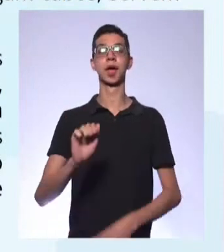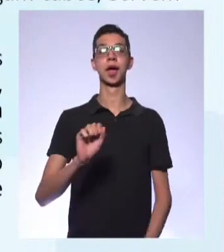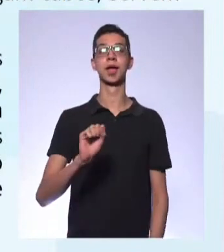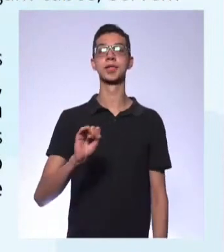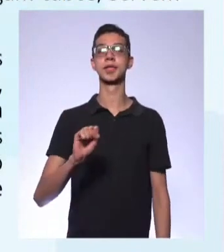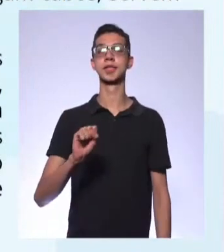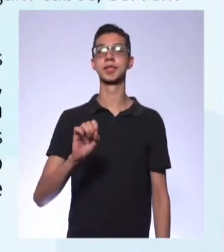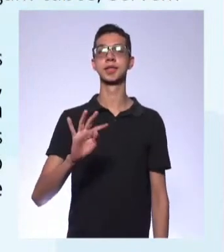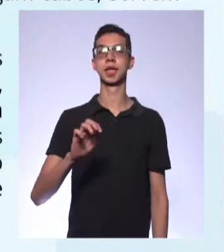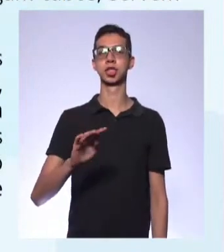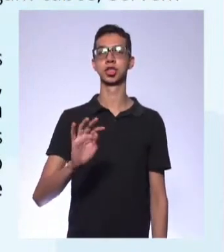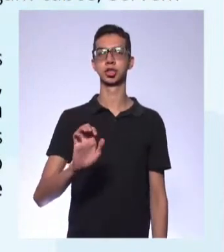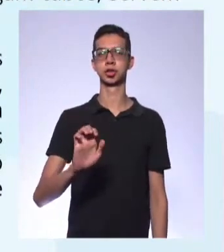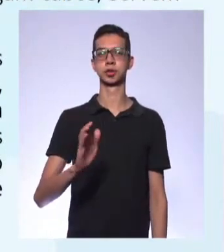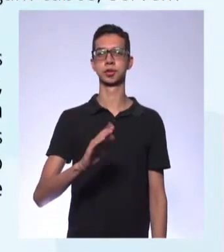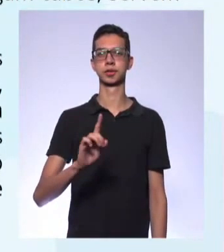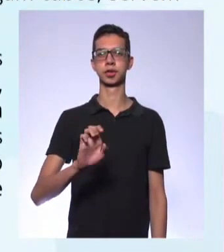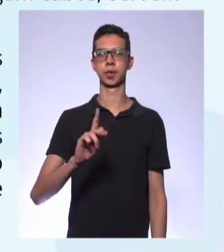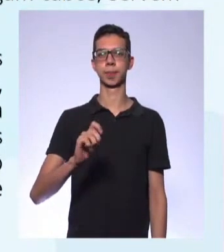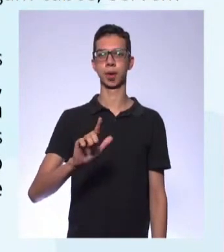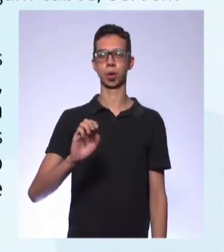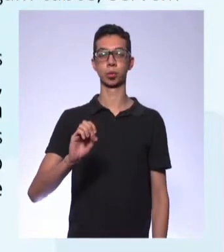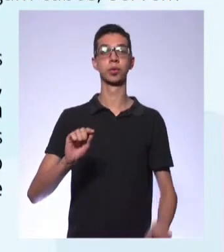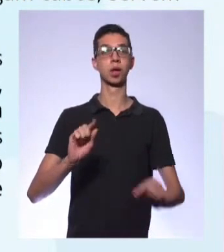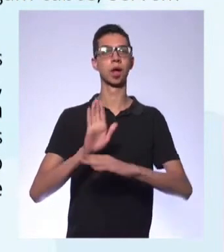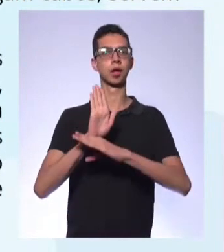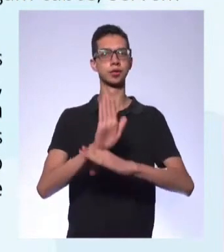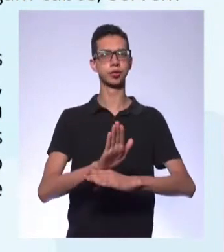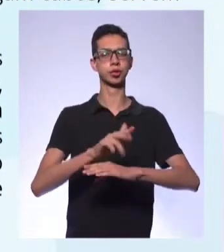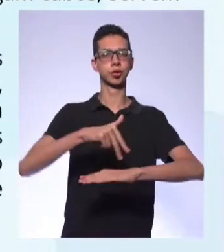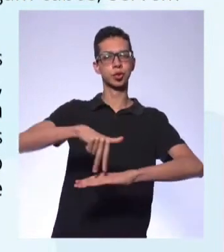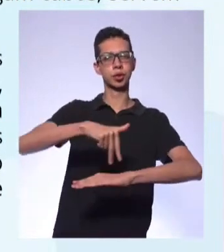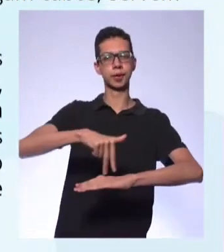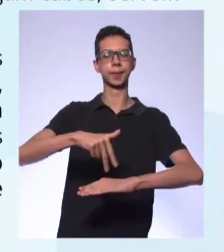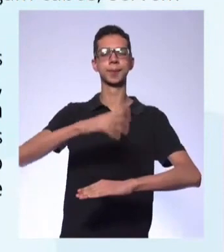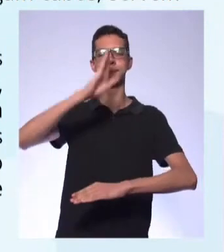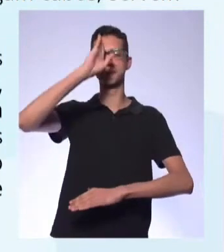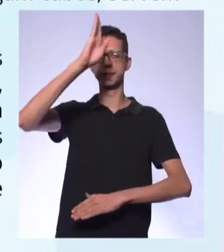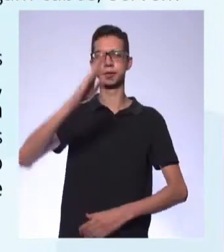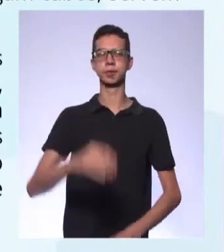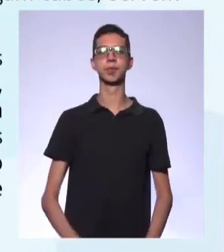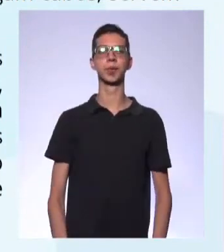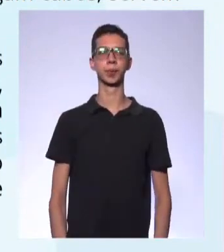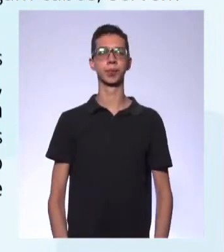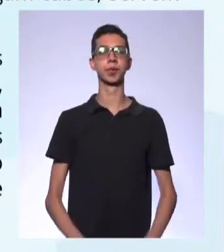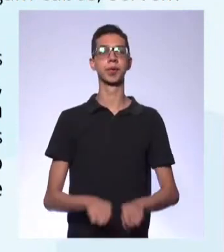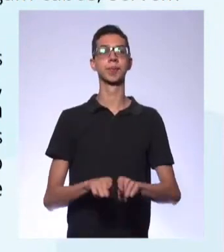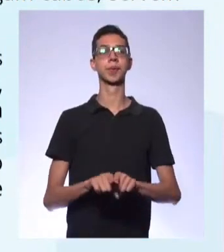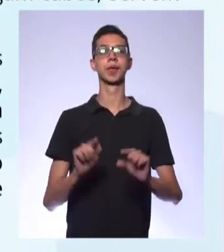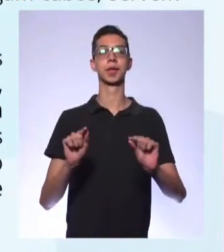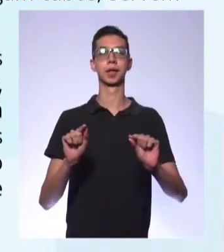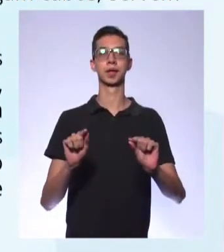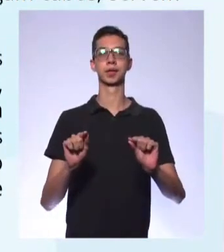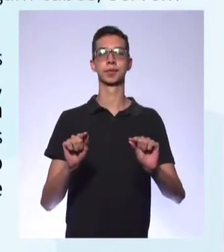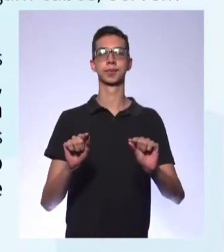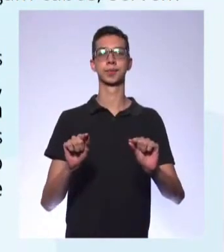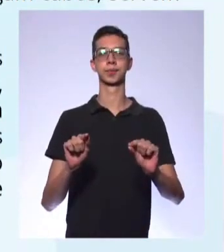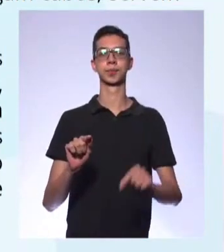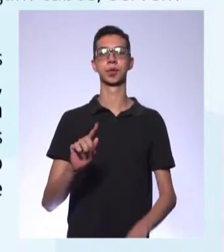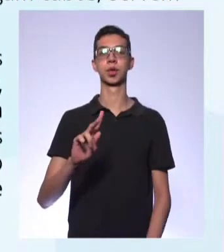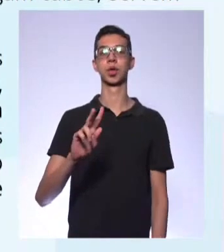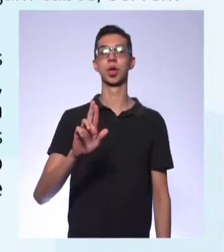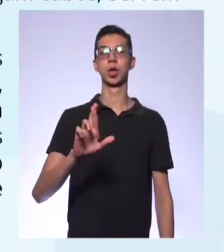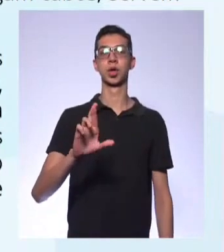assistentes indispensáveis, tá? Os holds, ou os estradeiros, no caso, né? Então, gente, todos os holds são